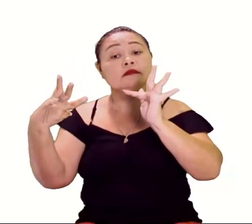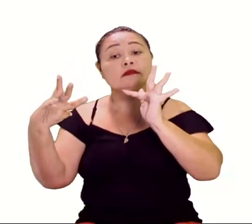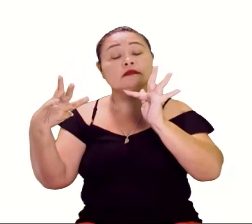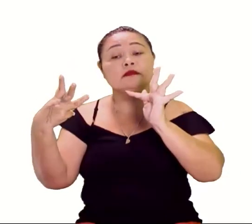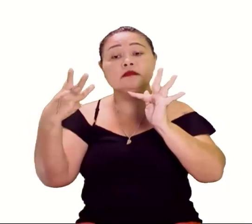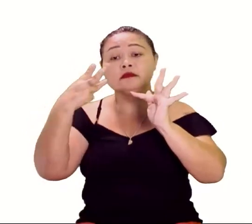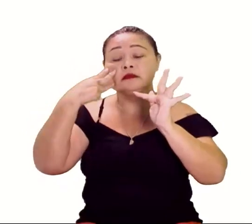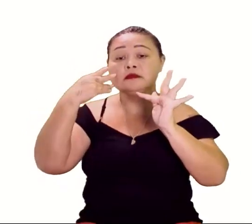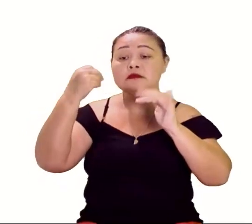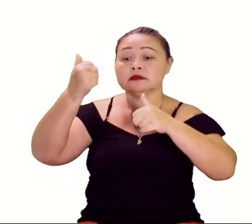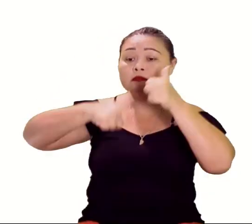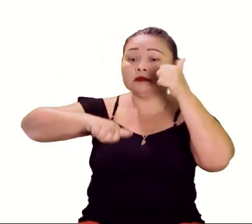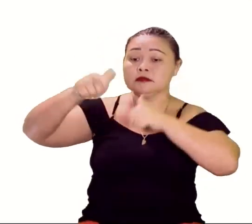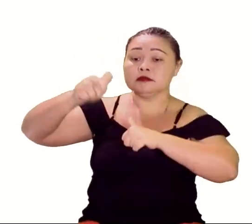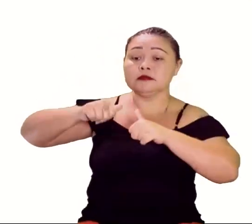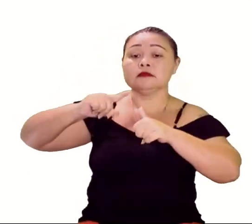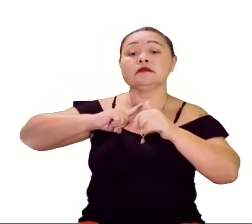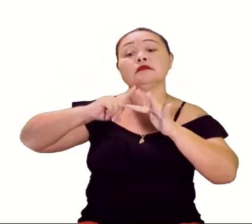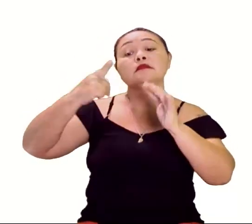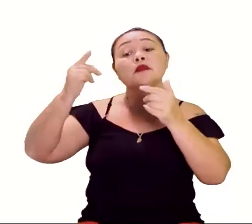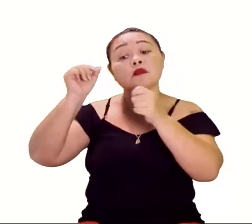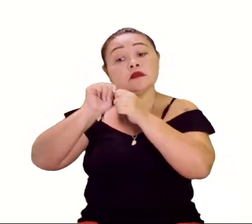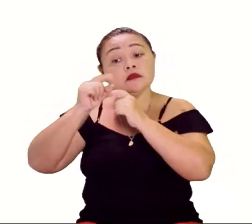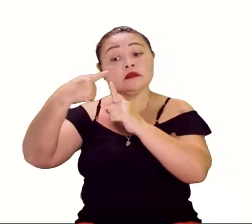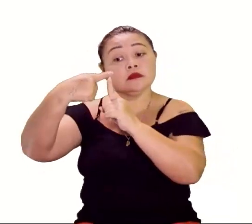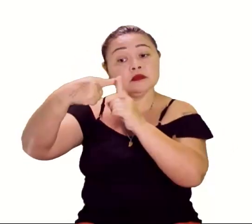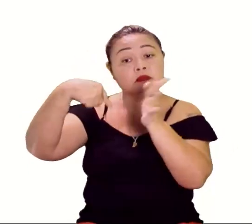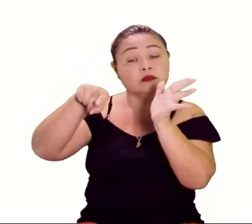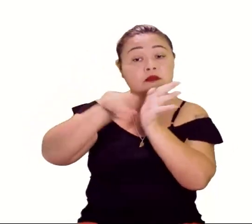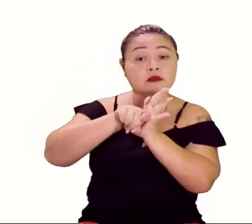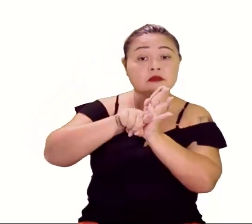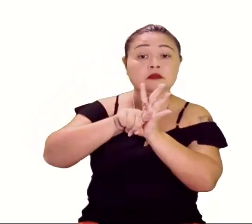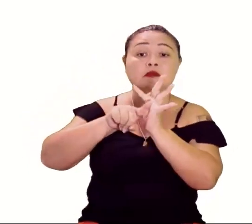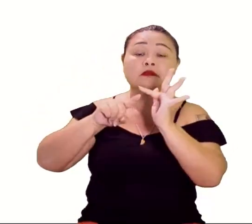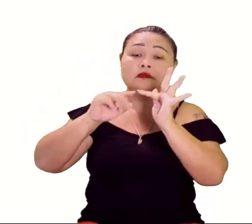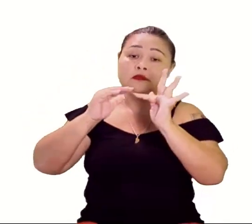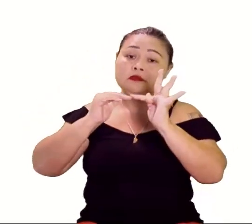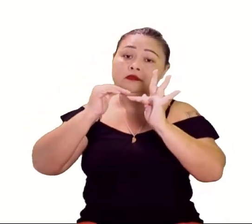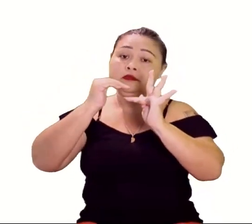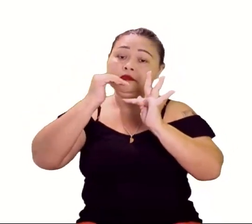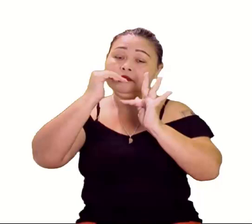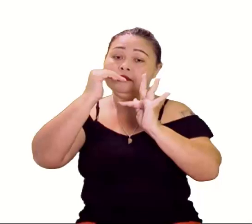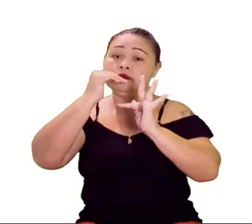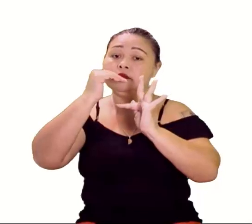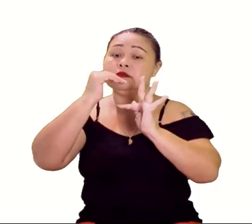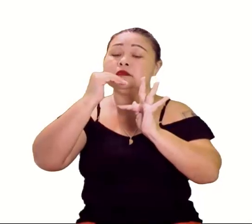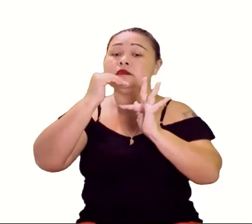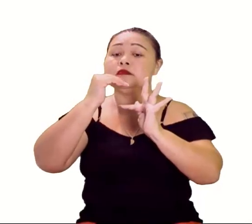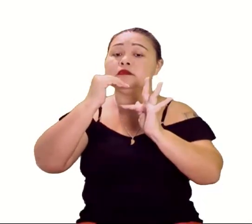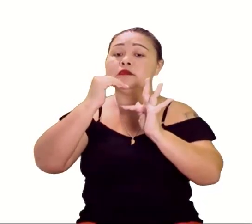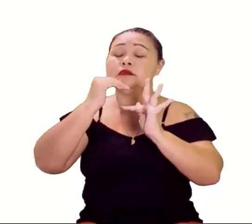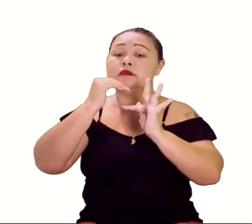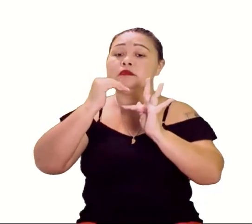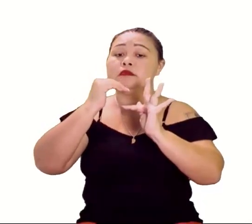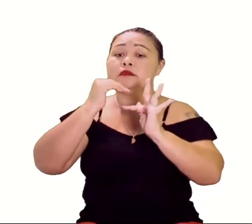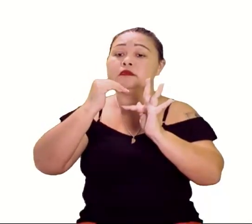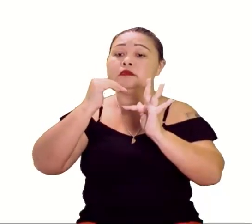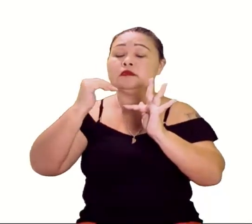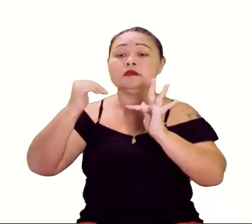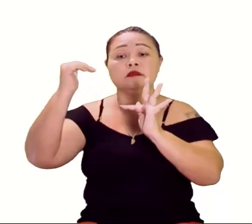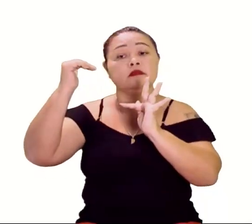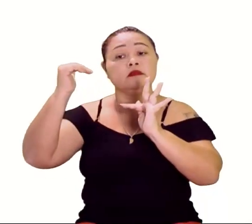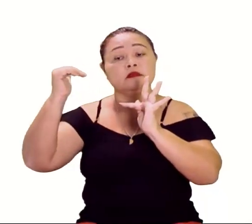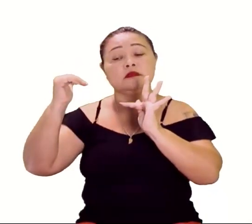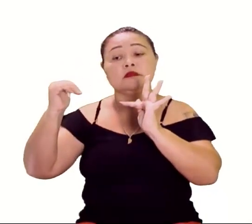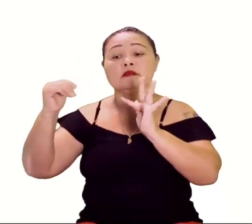Vamos analisar agora onde é positivo e onde é negativo? Isso. Positivo é para cima, né? Aham. Acima do